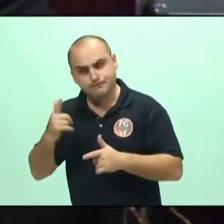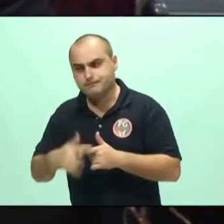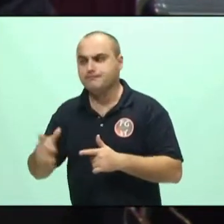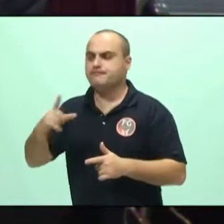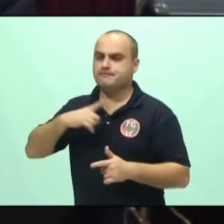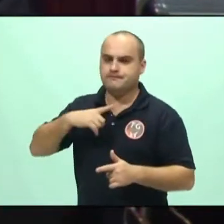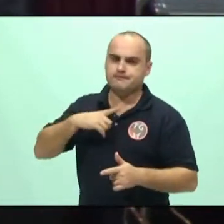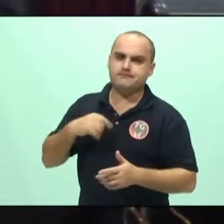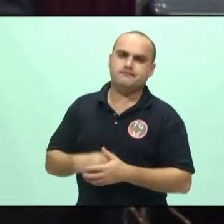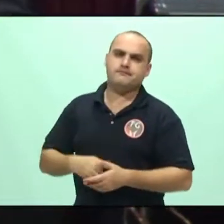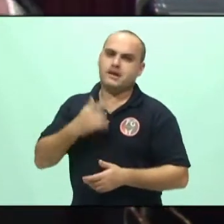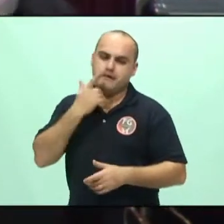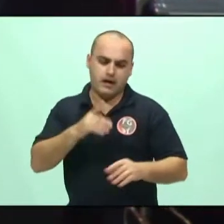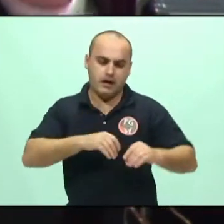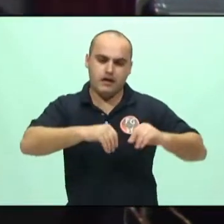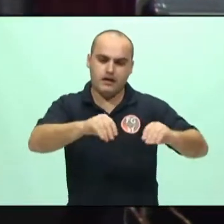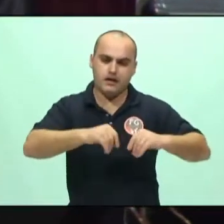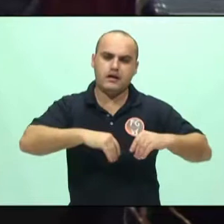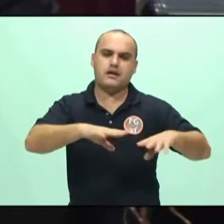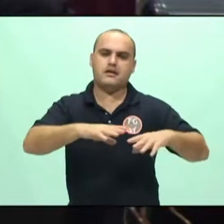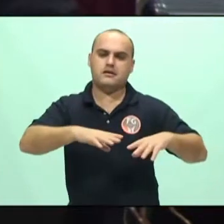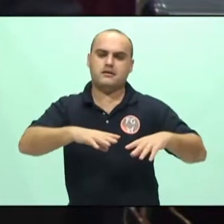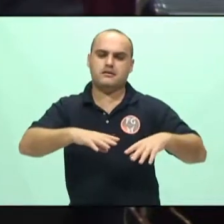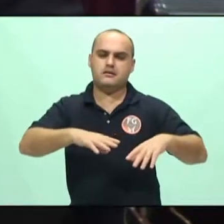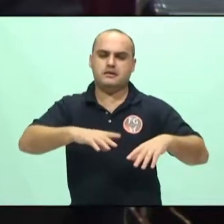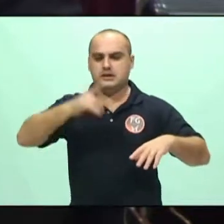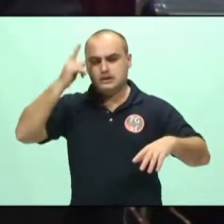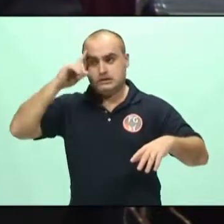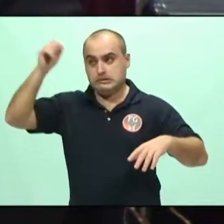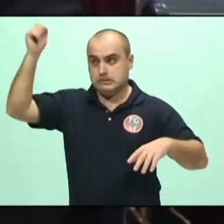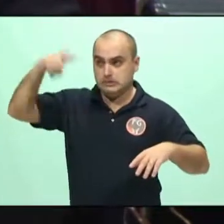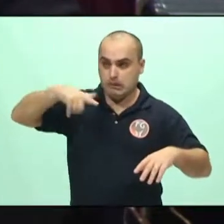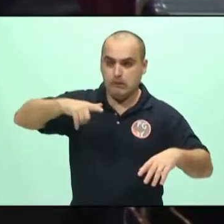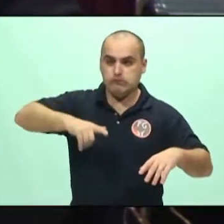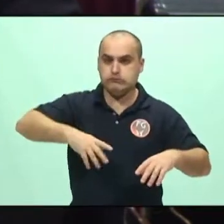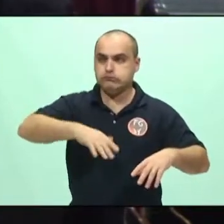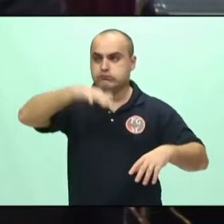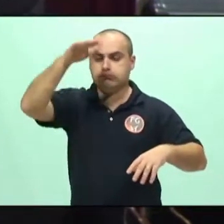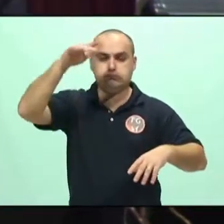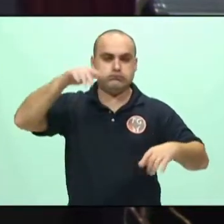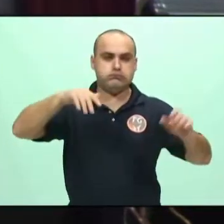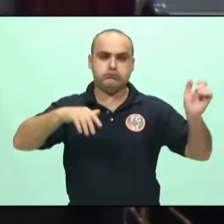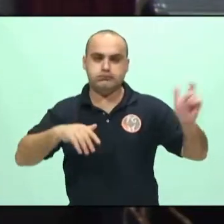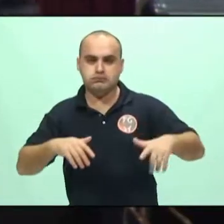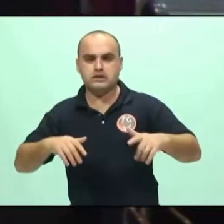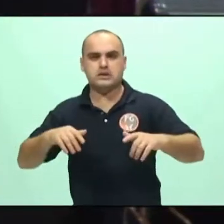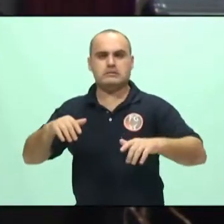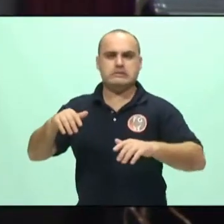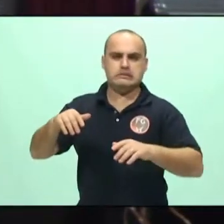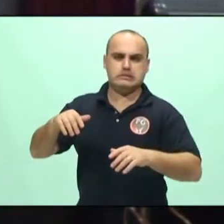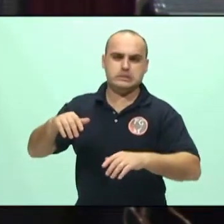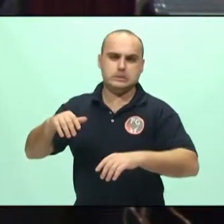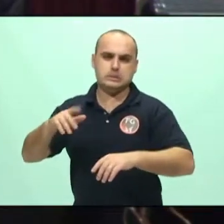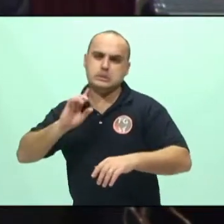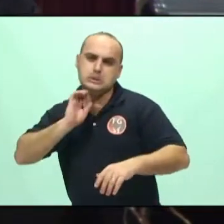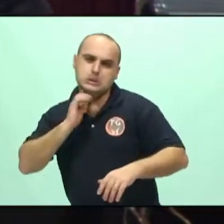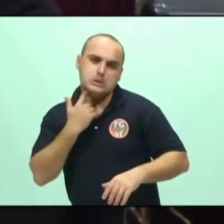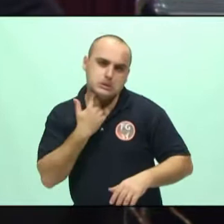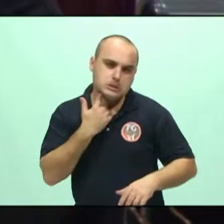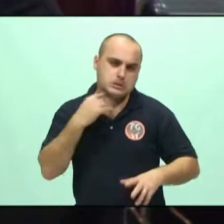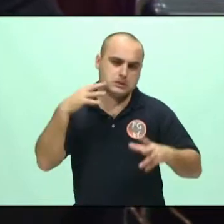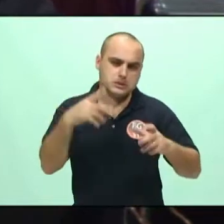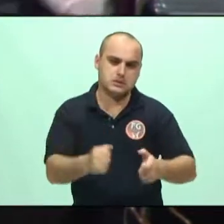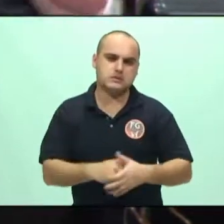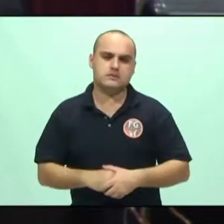eles põe cheia Dia de Sol é poeira dia de chuva fica lama na verdade surge a calçada toda suja o muro a